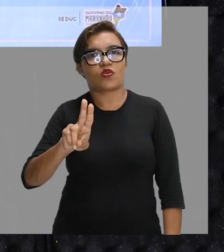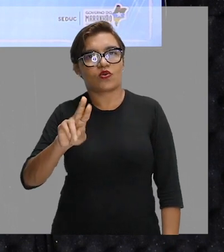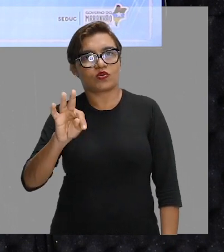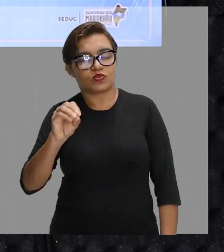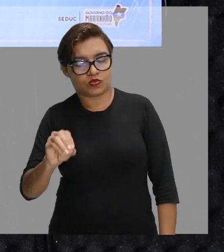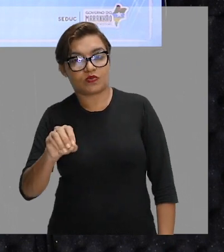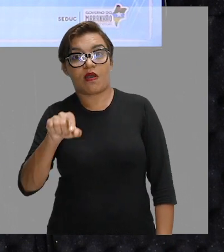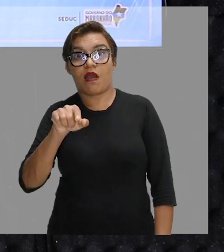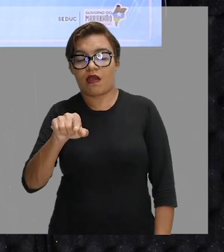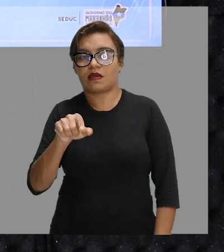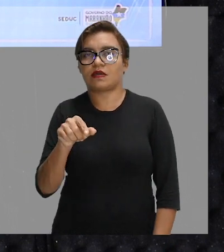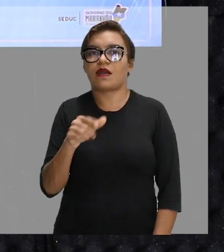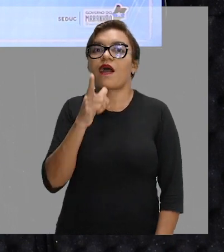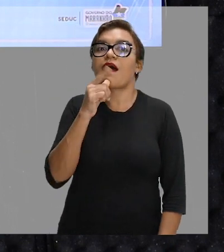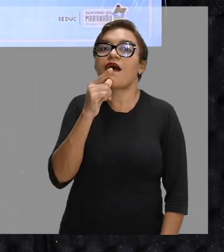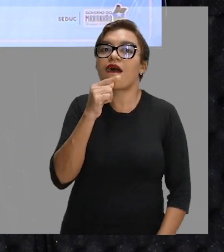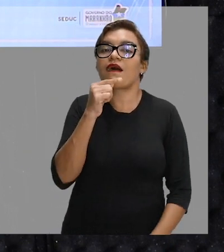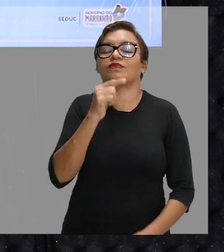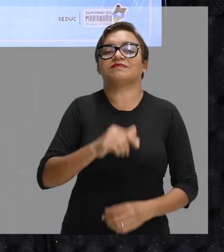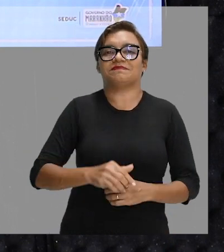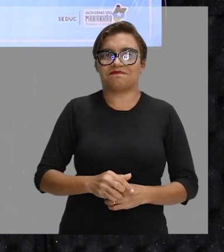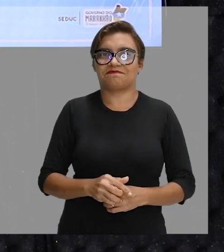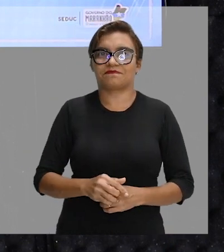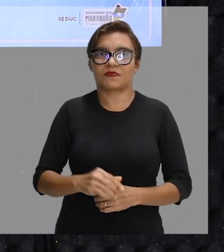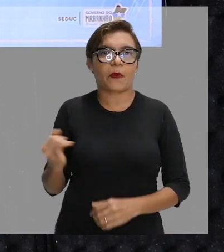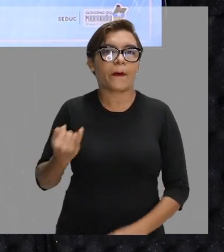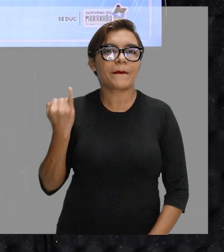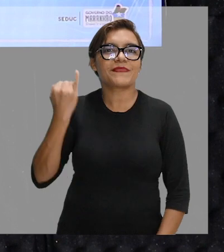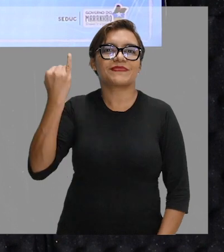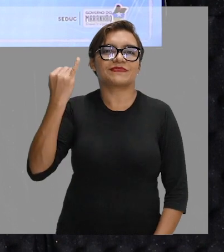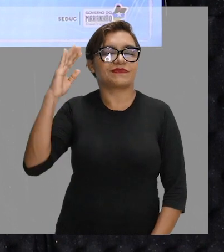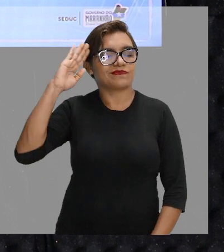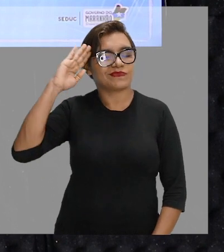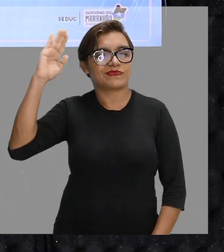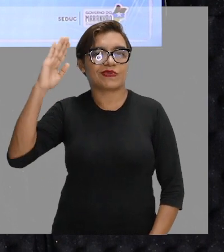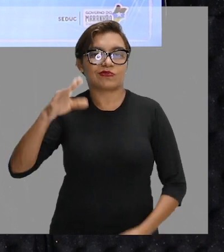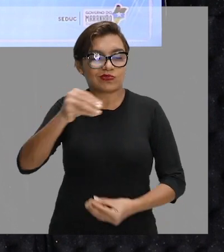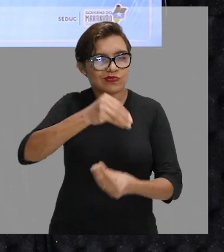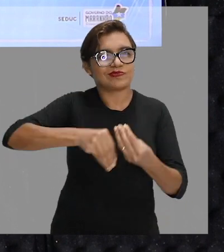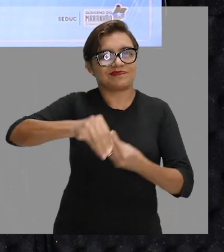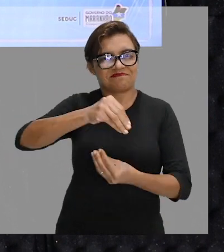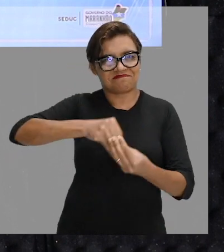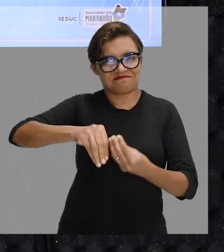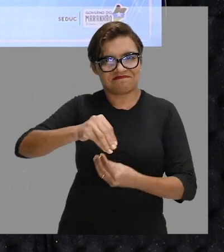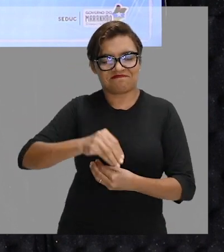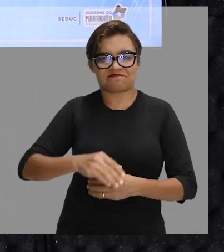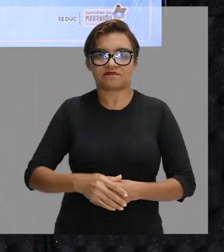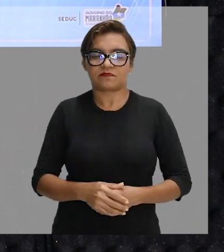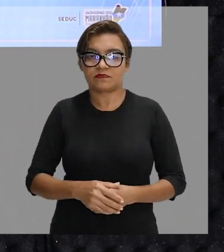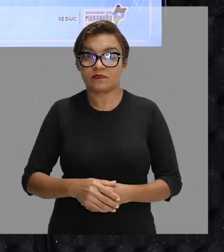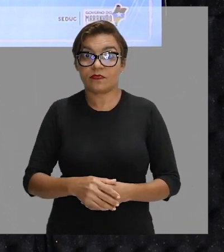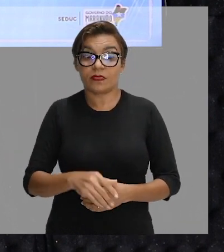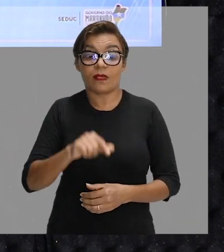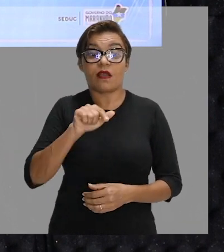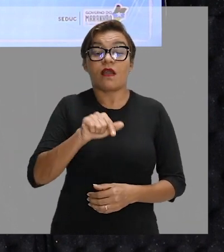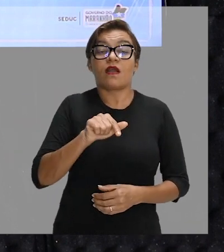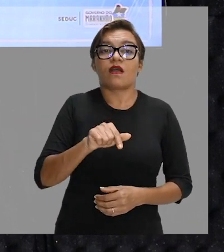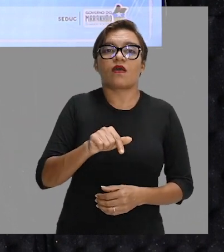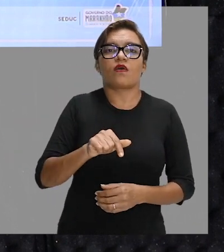de água, certo? A água é o nosso principal solvente. O aumento ou